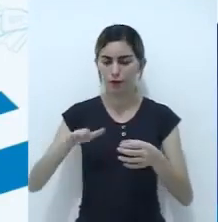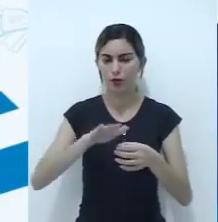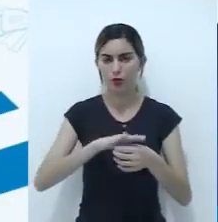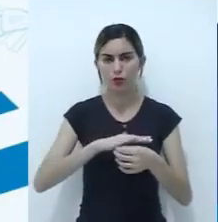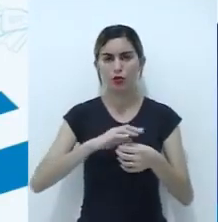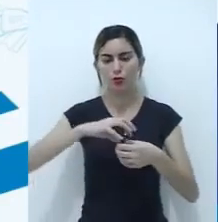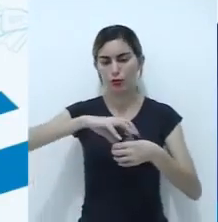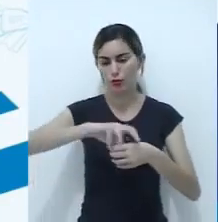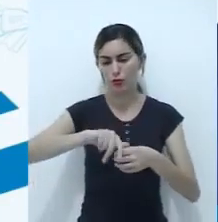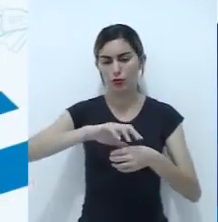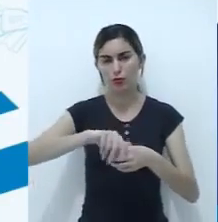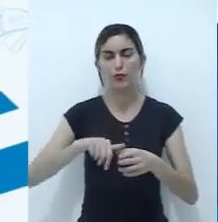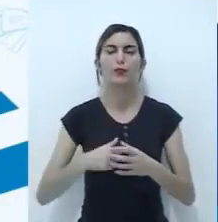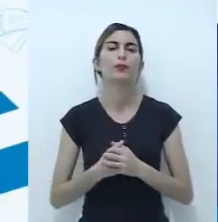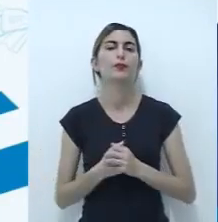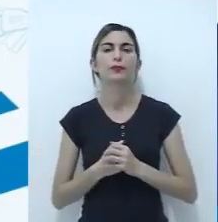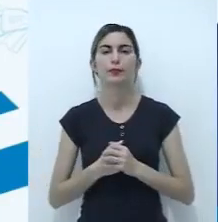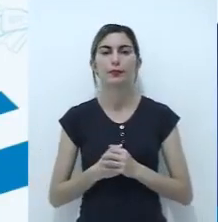fechei rapidamente.